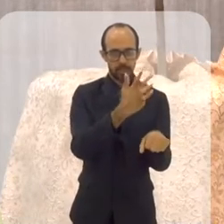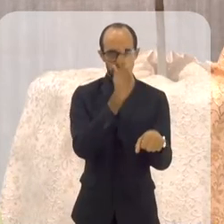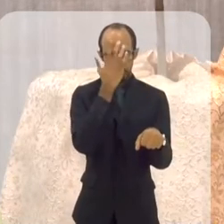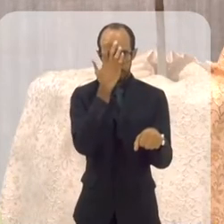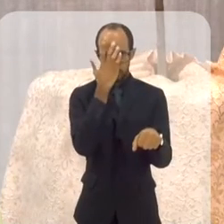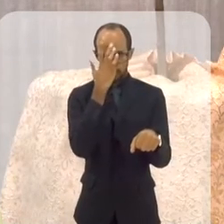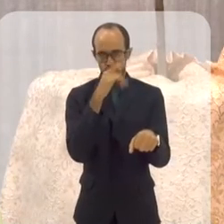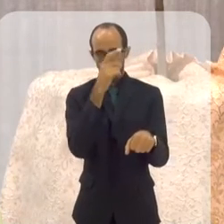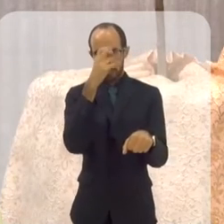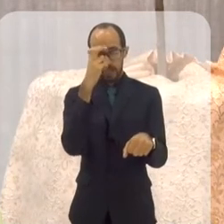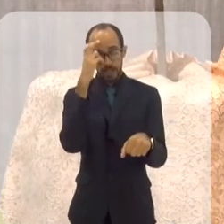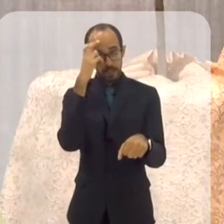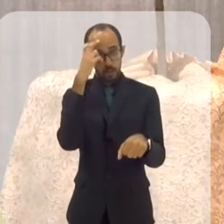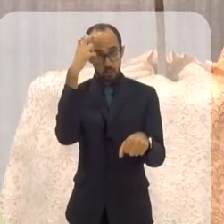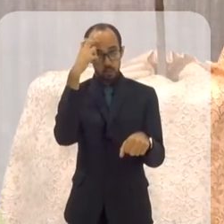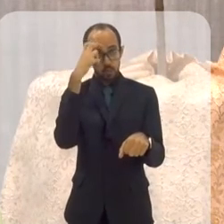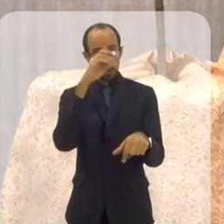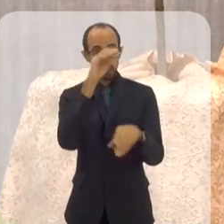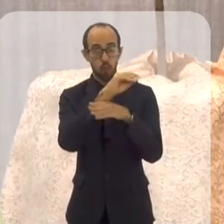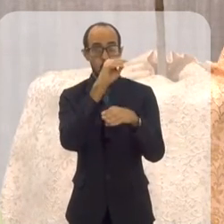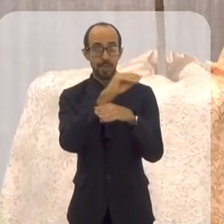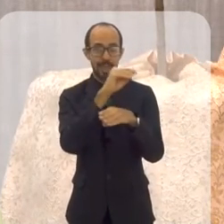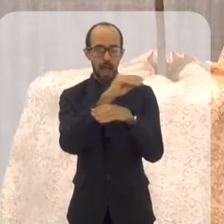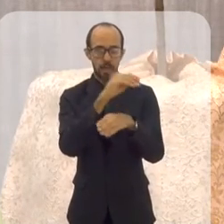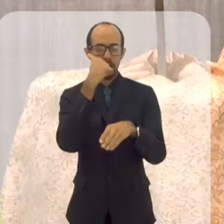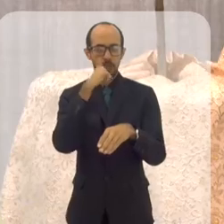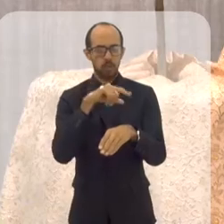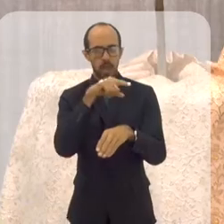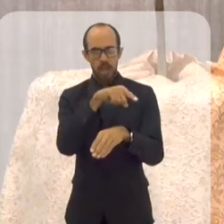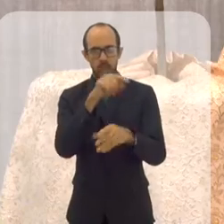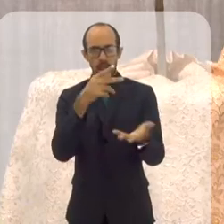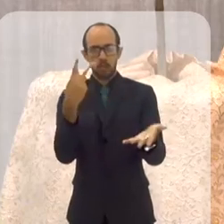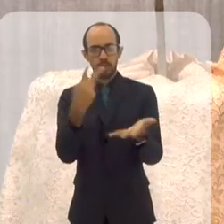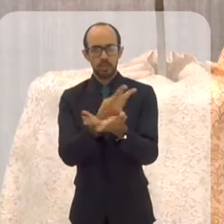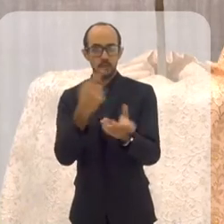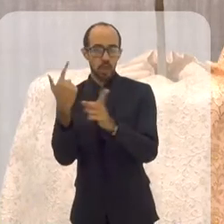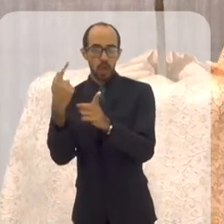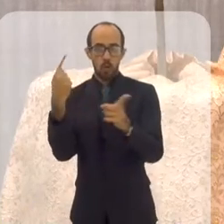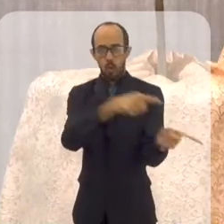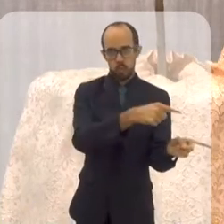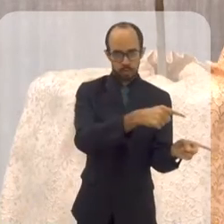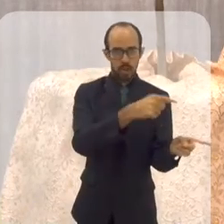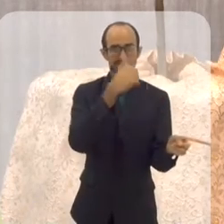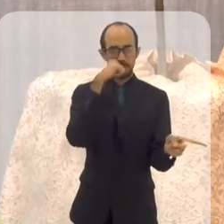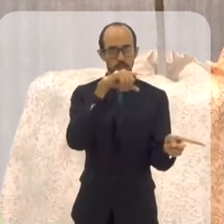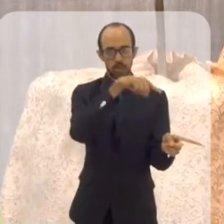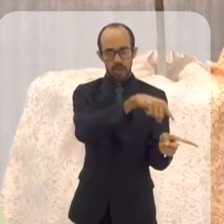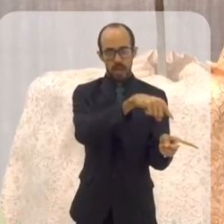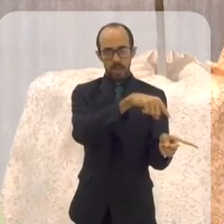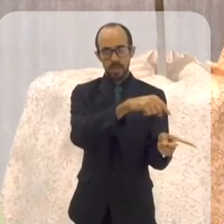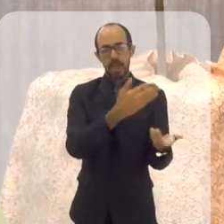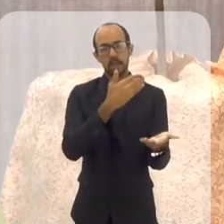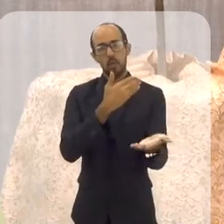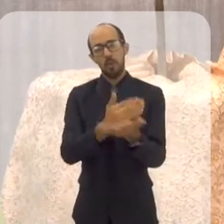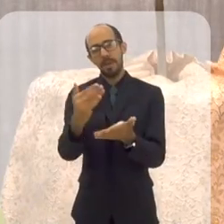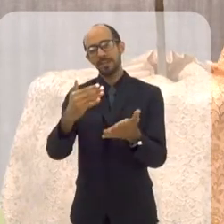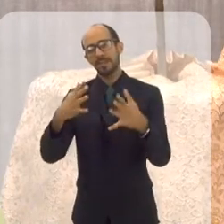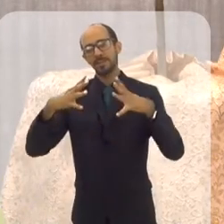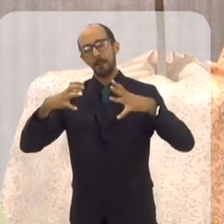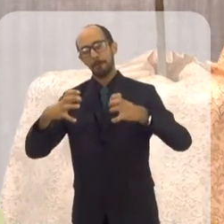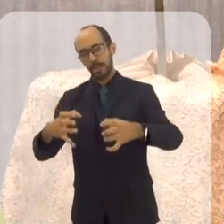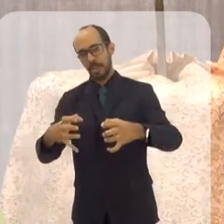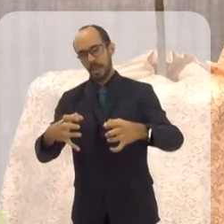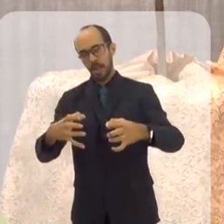todo o cuidado em cuidar do feminino e cuidar da mulher então eles tentaram atentar contra essa mulher aí então Aí a